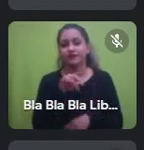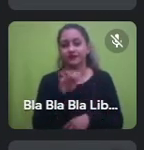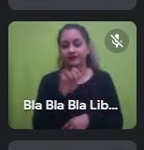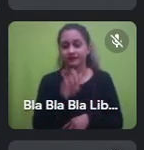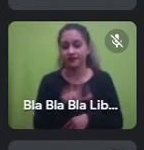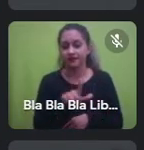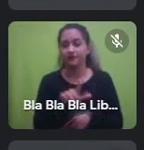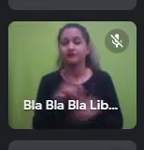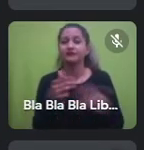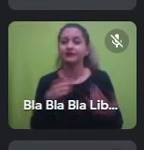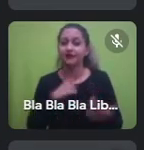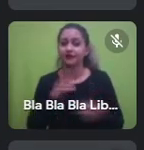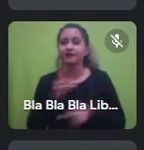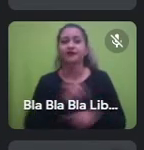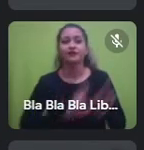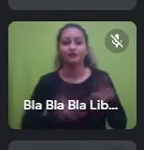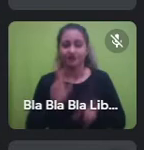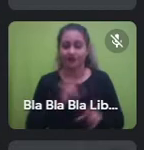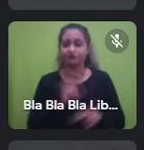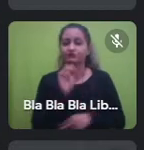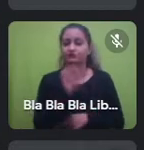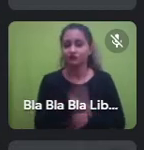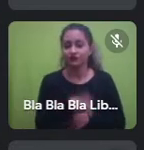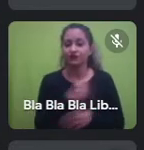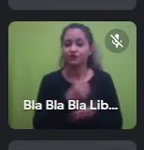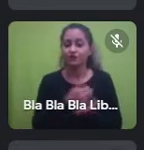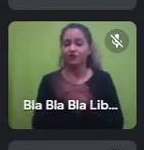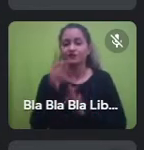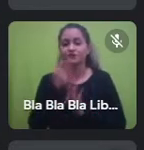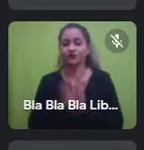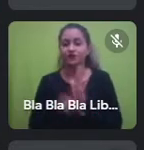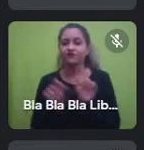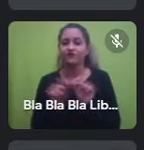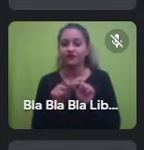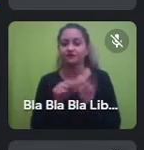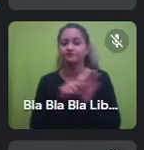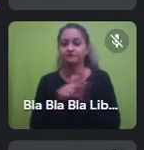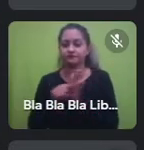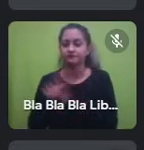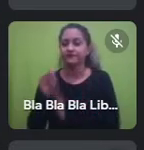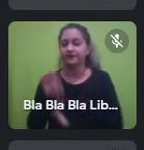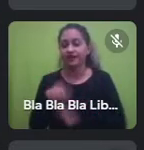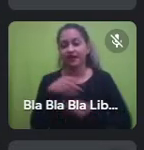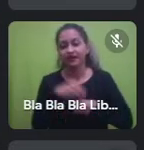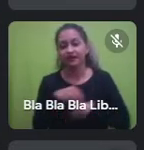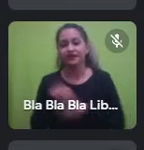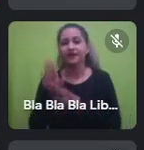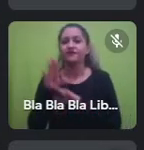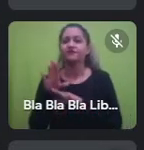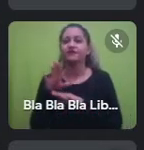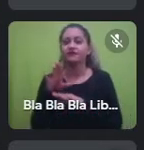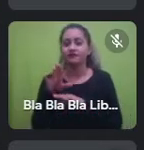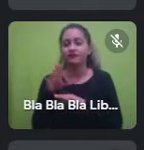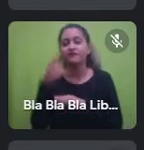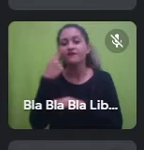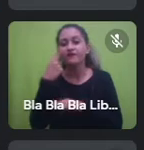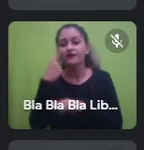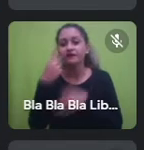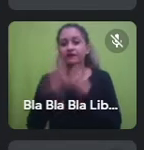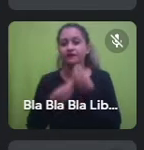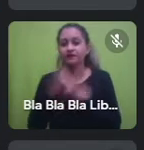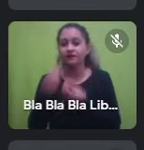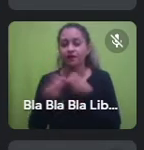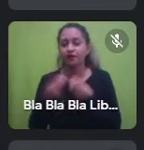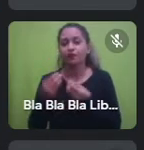gente tem resultados para bioquímica feitos logo no começo do projeto. Então, a gente leva o botijão lá com o nitrogênio